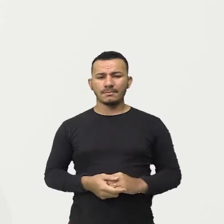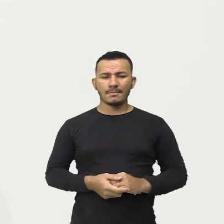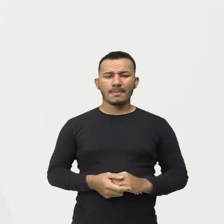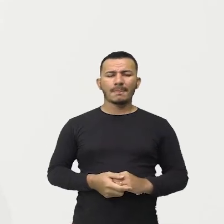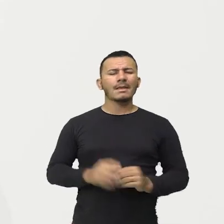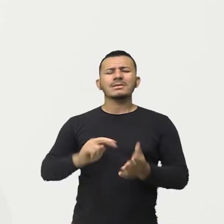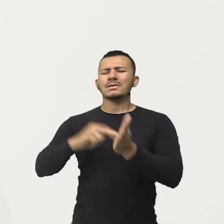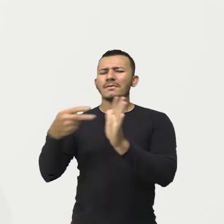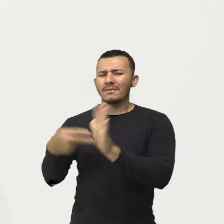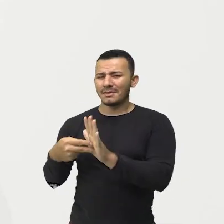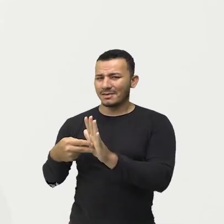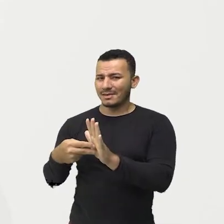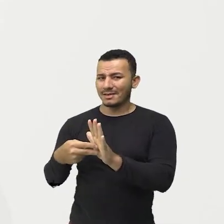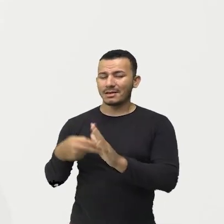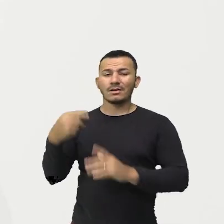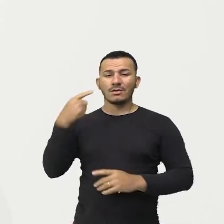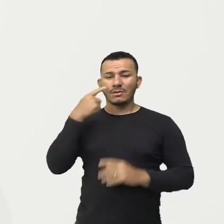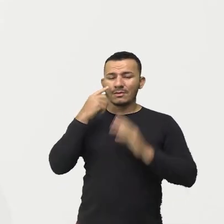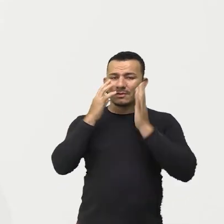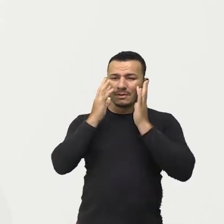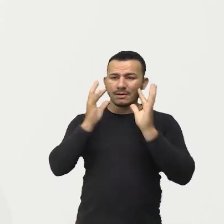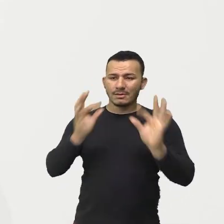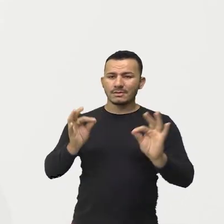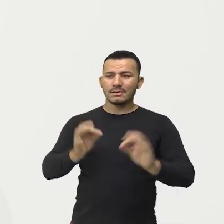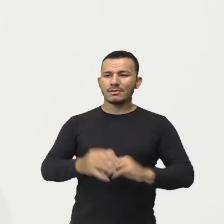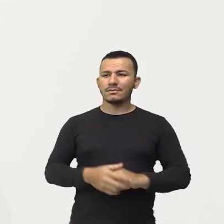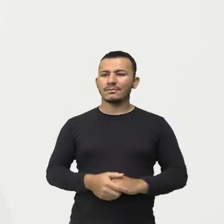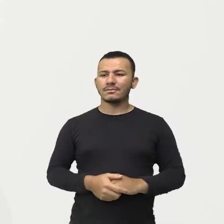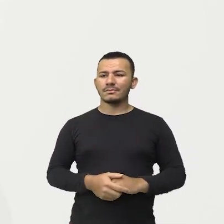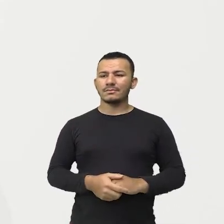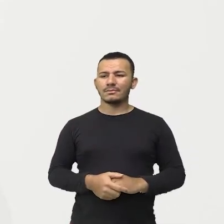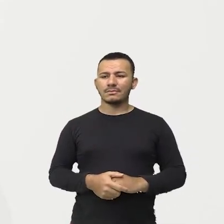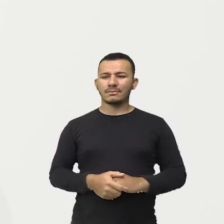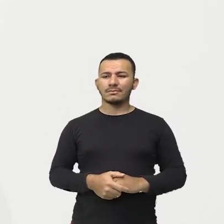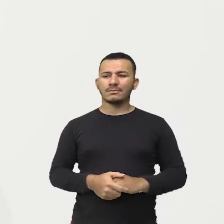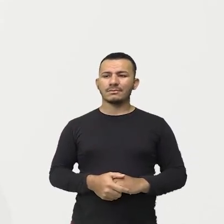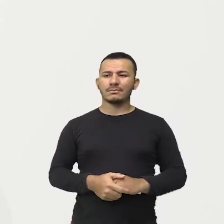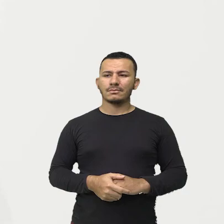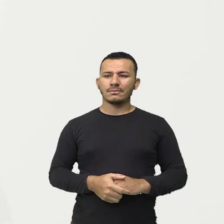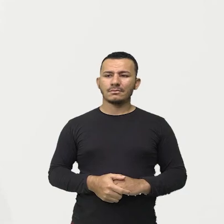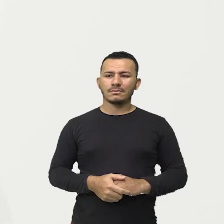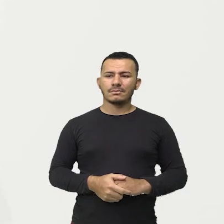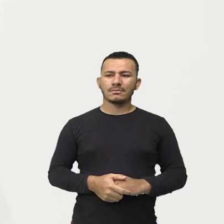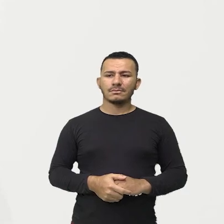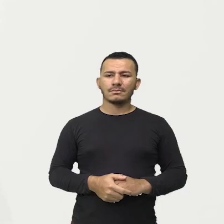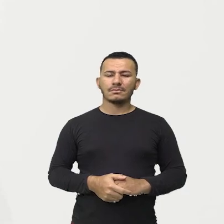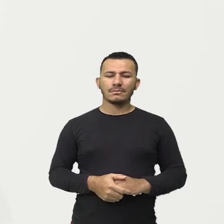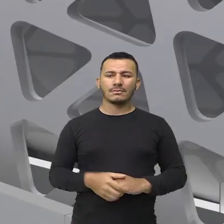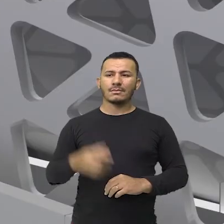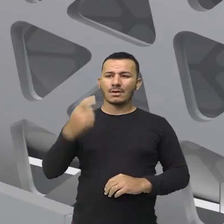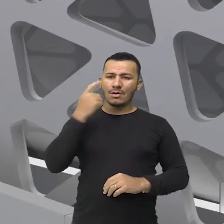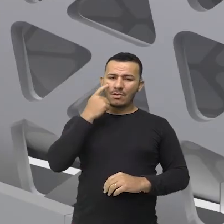que isso quer dizer, alunos? Presta atenção, vem aqui com o professor. Olha só, nós vamos